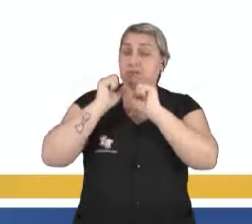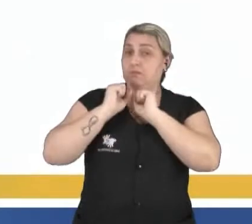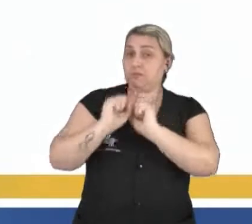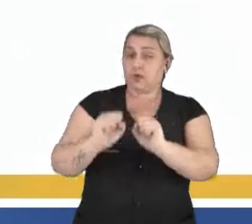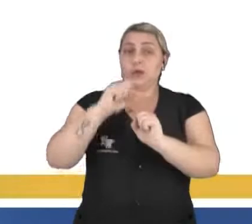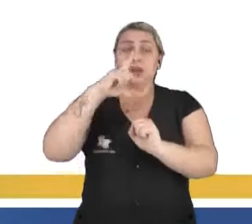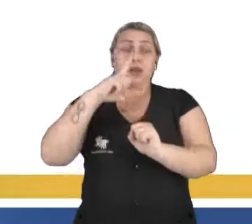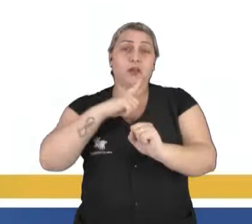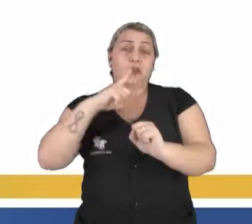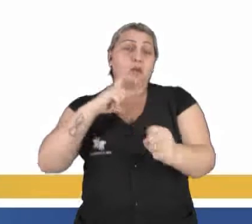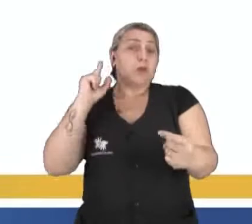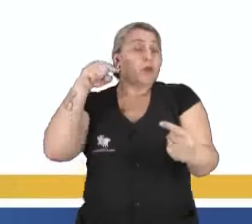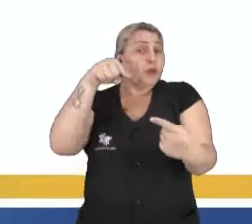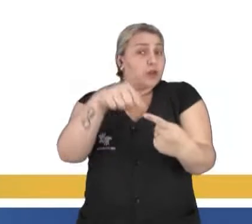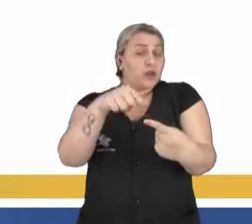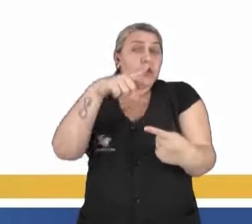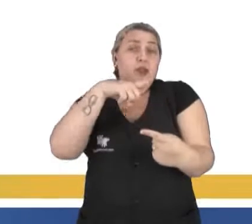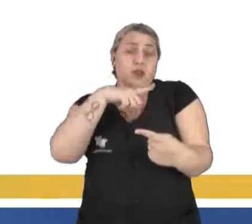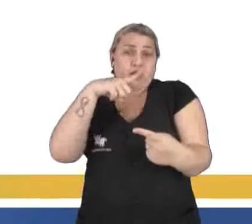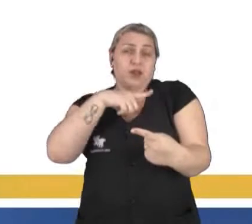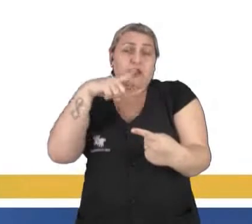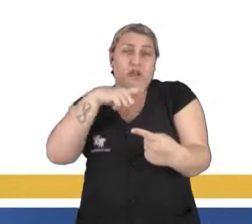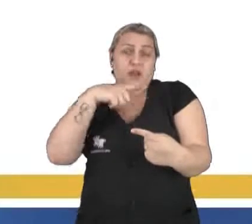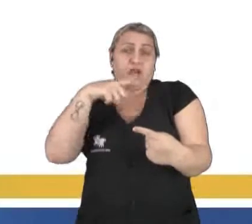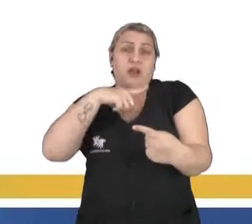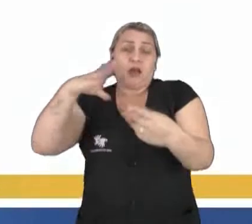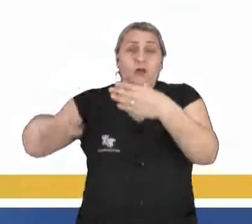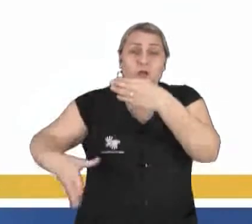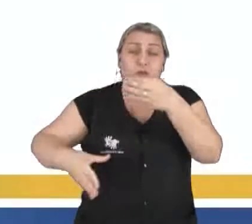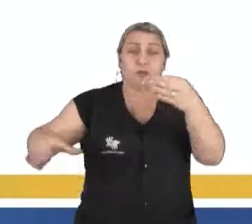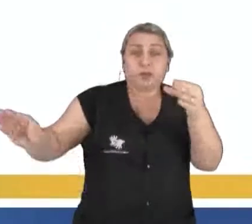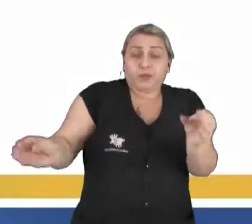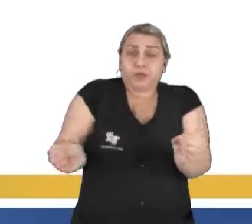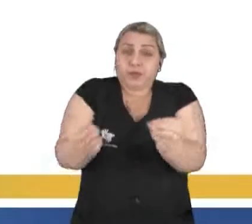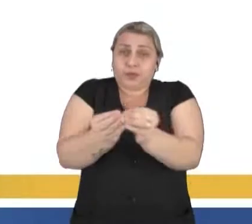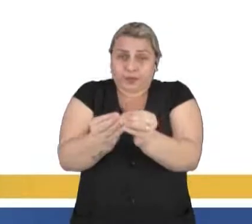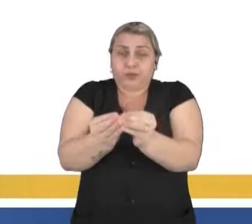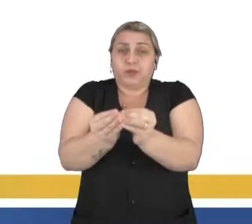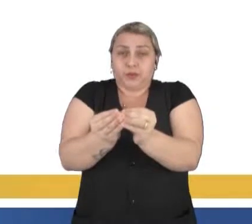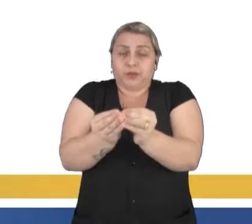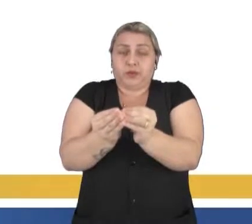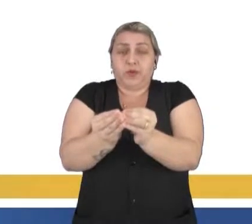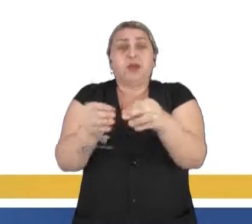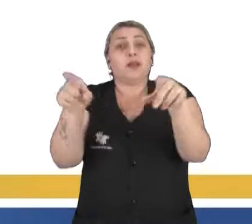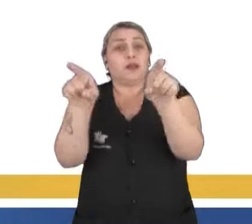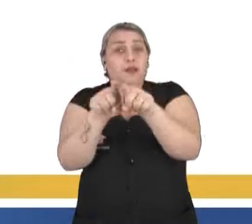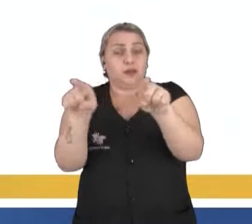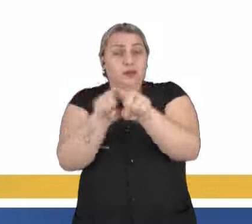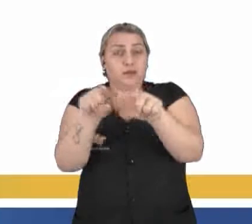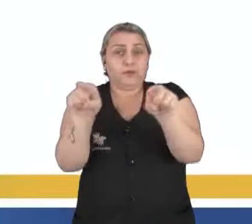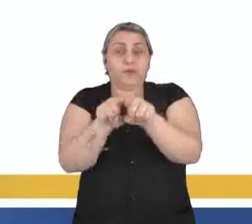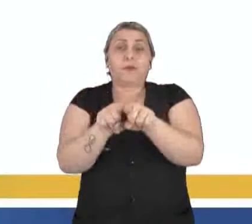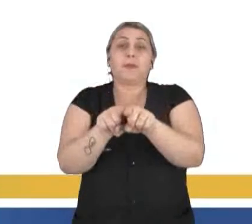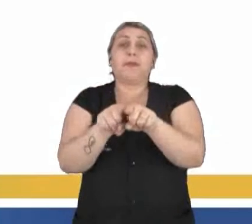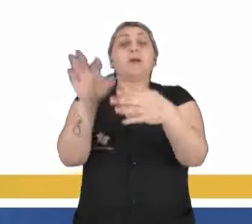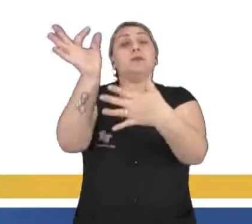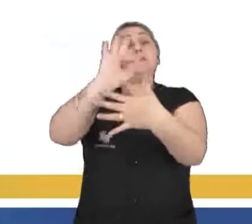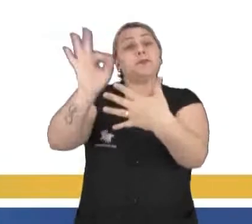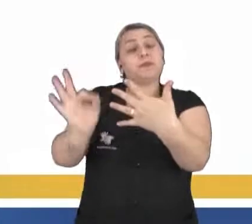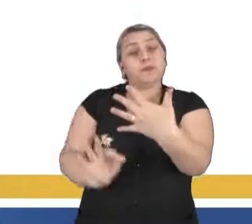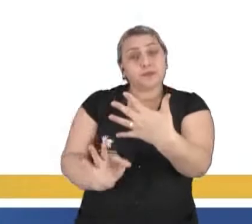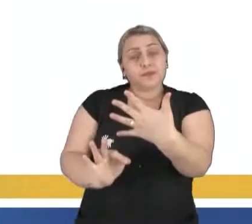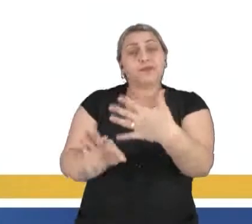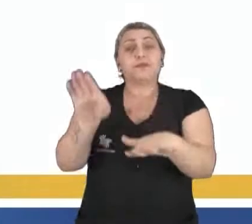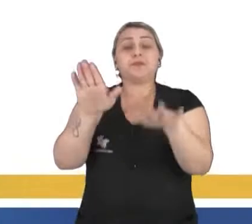podem exercer a função de termos essenciais, integrantes ou acessórios. Além disso, elas são classificadas